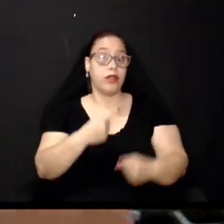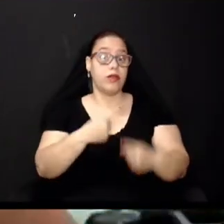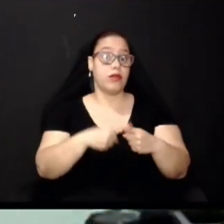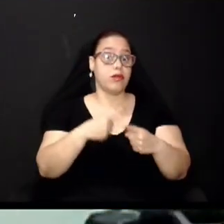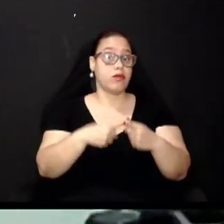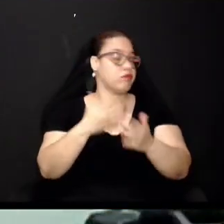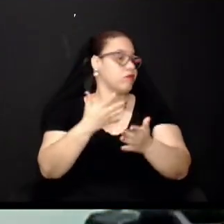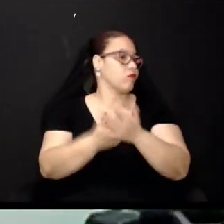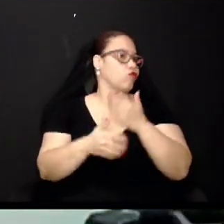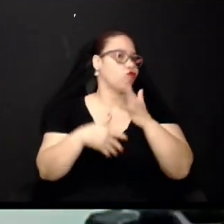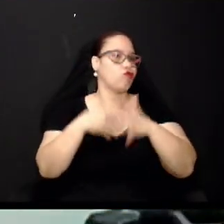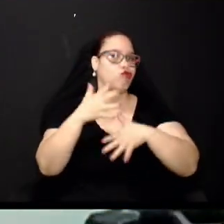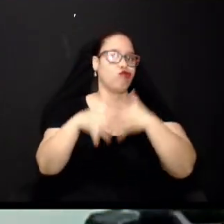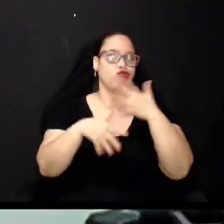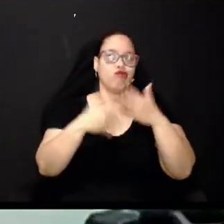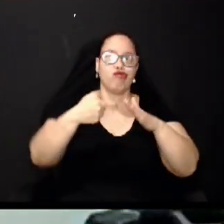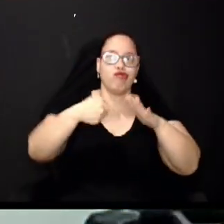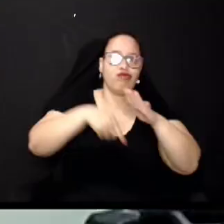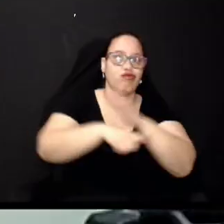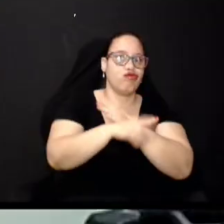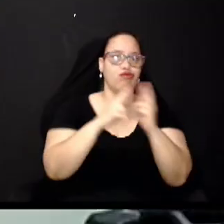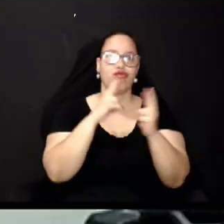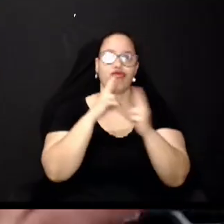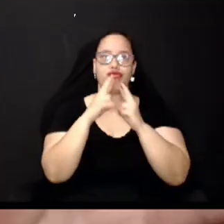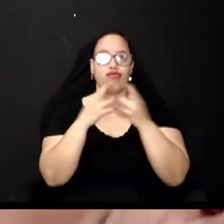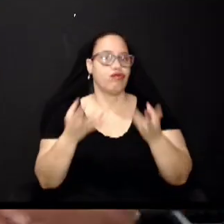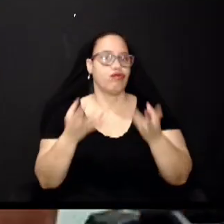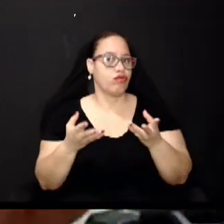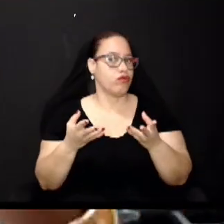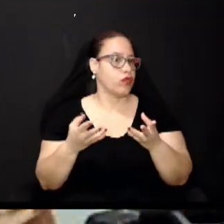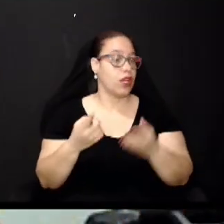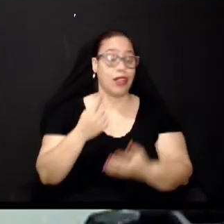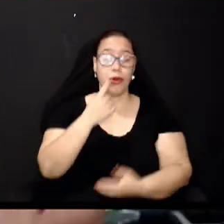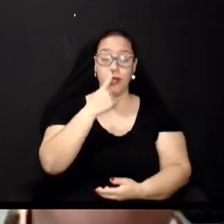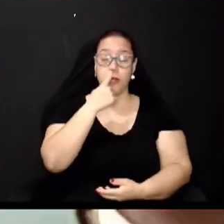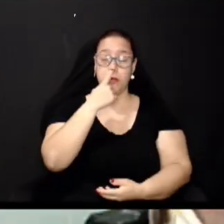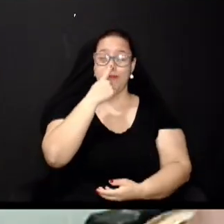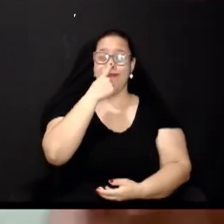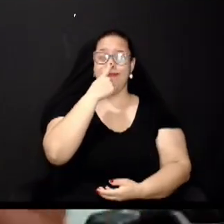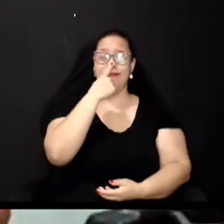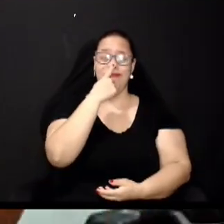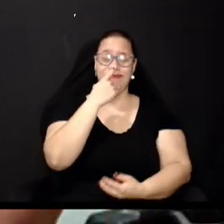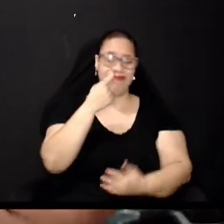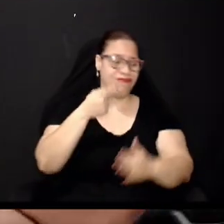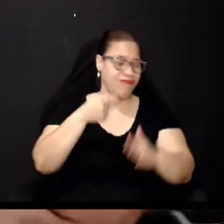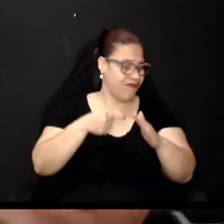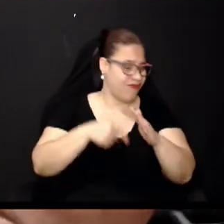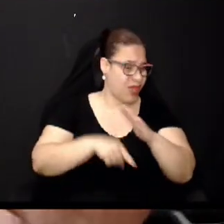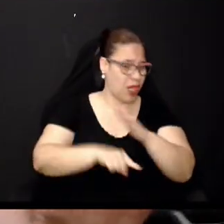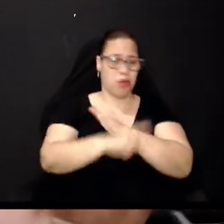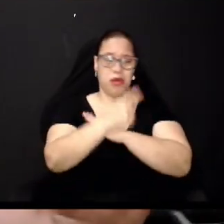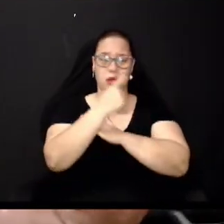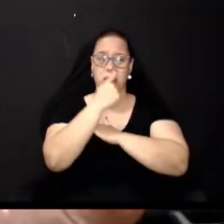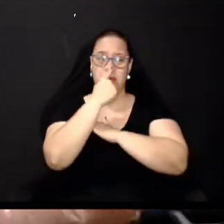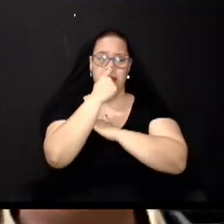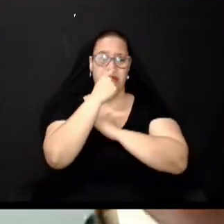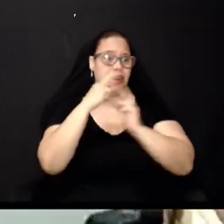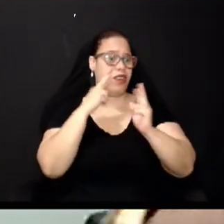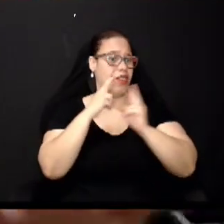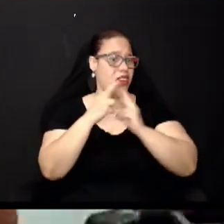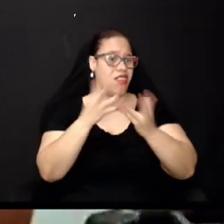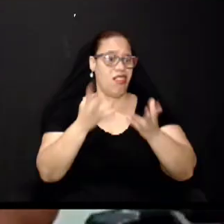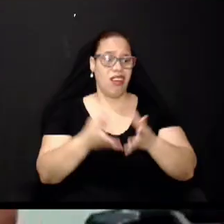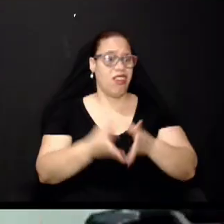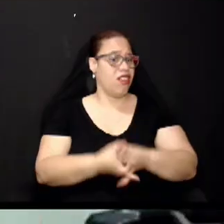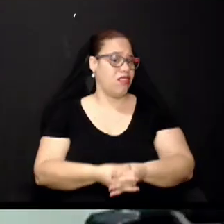ela mergulhou em um relacionamento, ela mergulha, né, na vida do outro, ela mergulha em uma relação onde, né, muitas